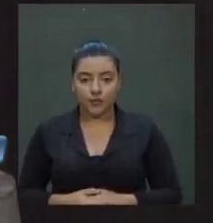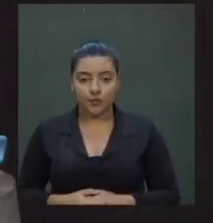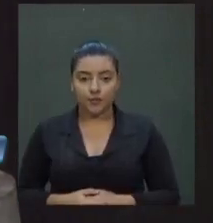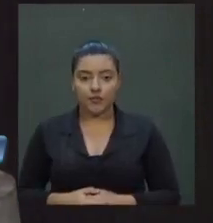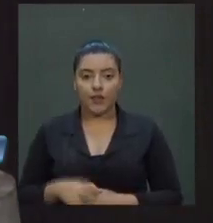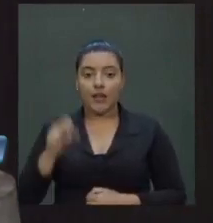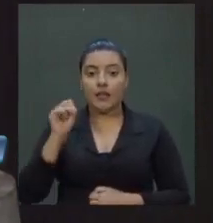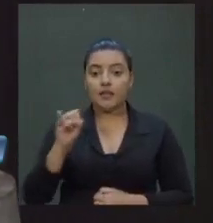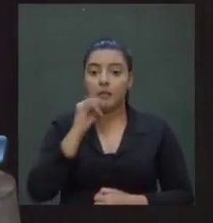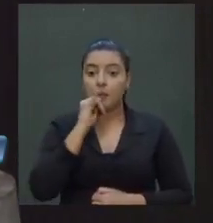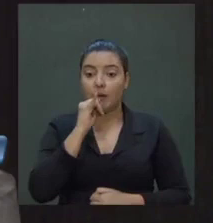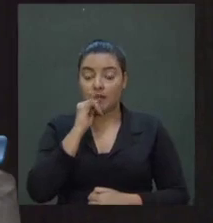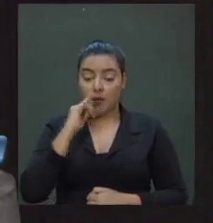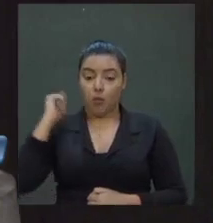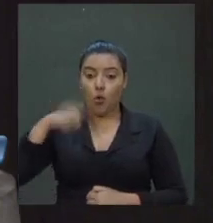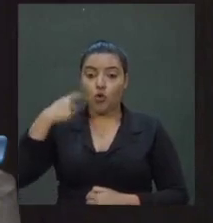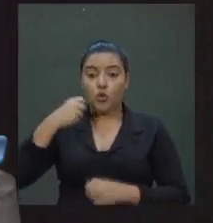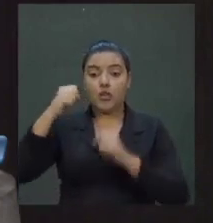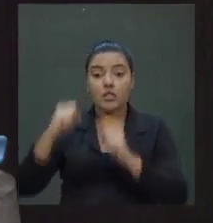o magistrado